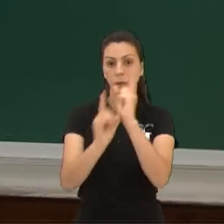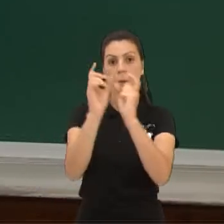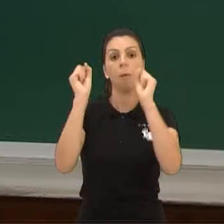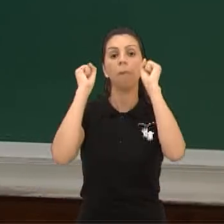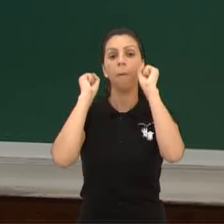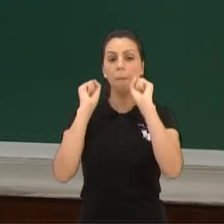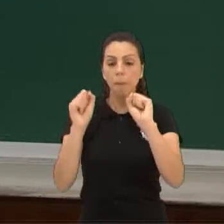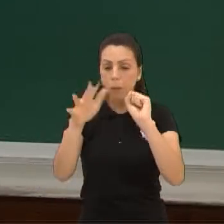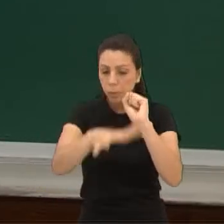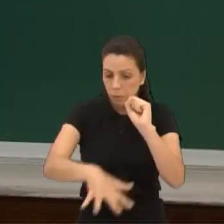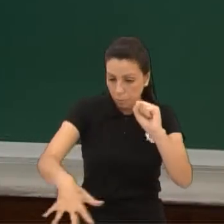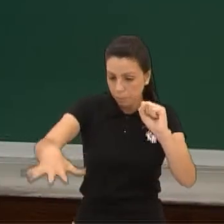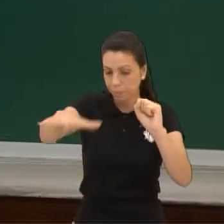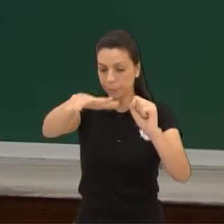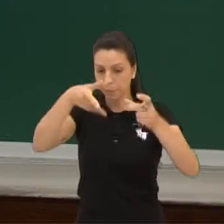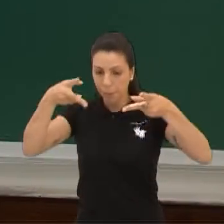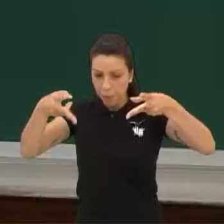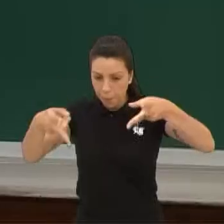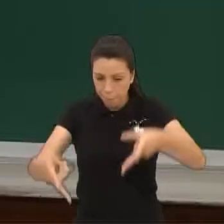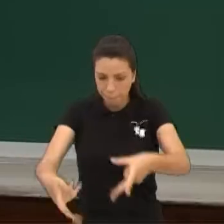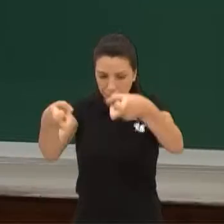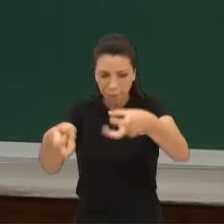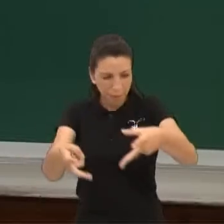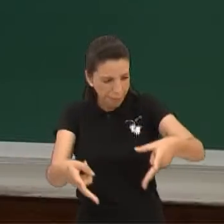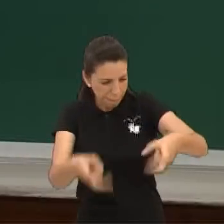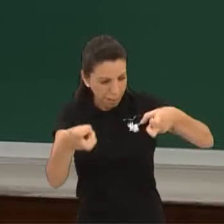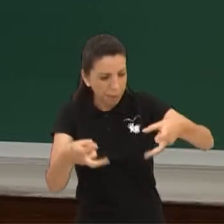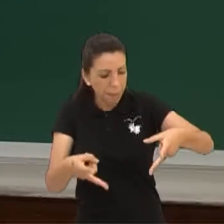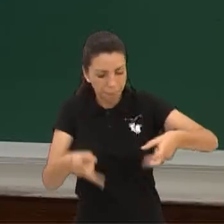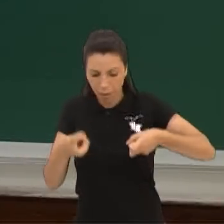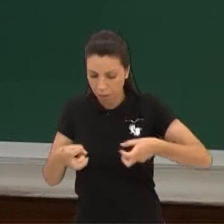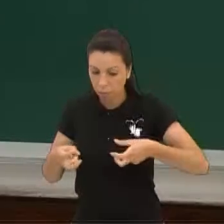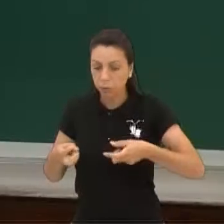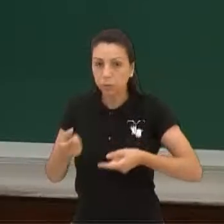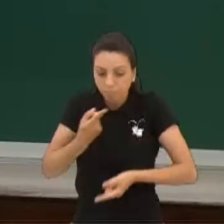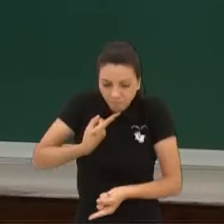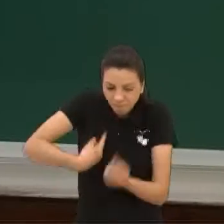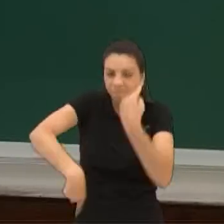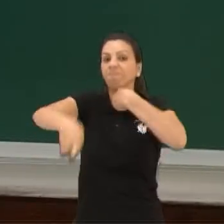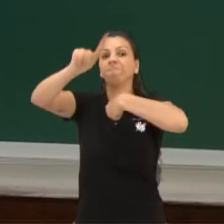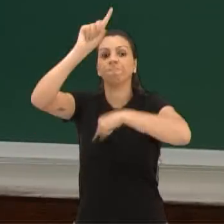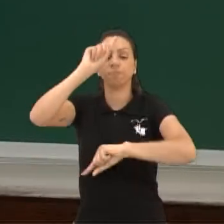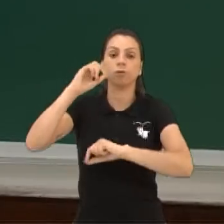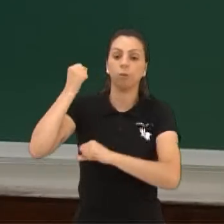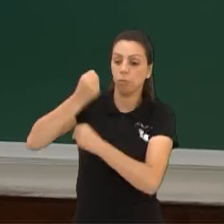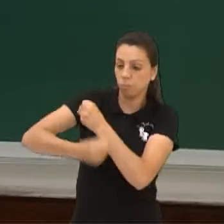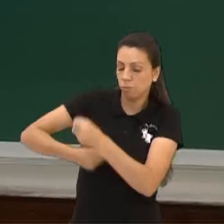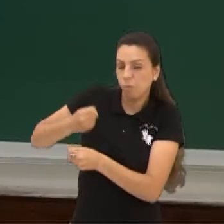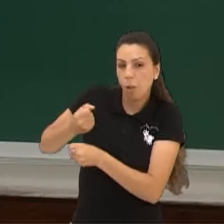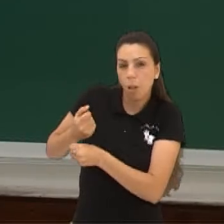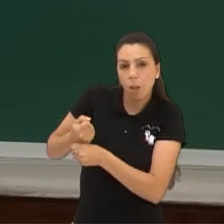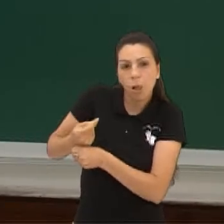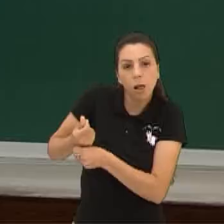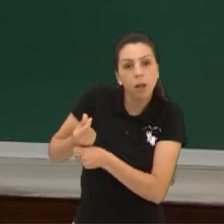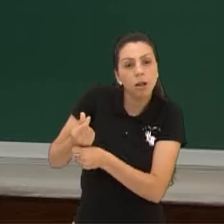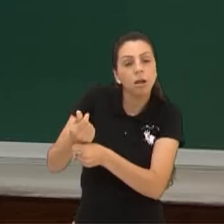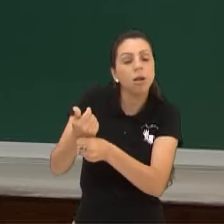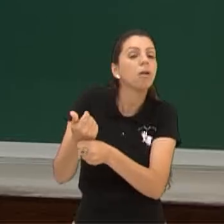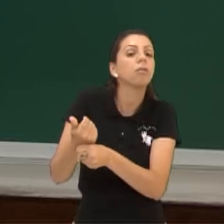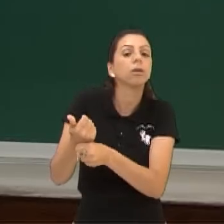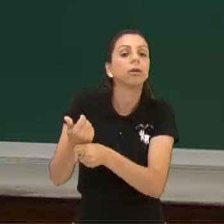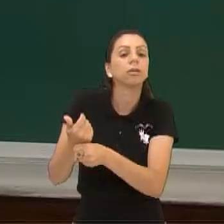retirar do ambiente, nós passamos por uma cultura de muitos anos no qual o slogan era